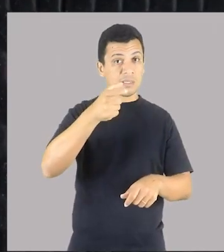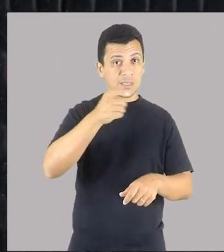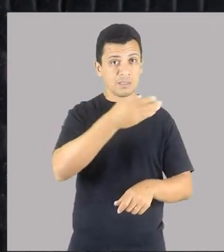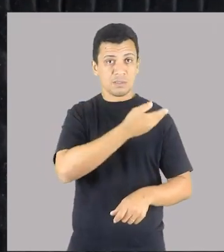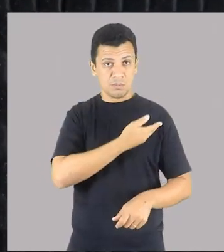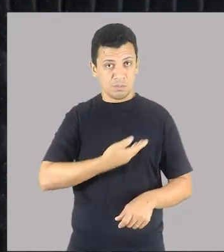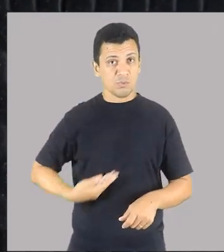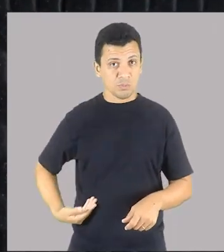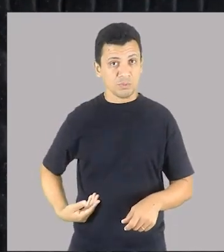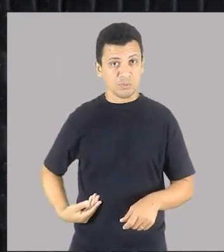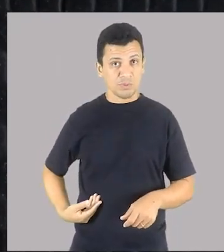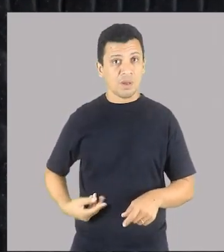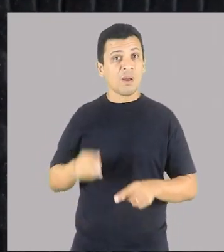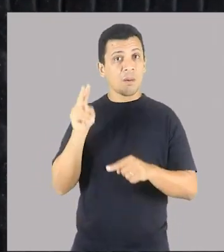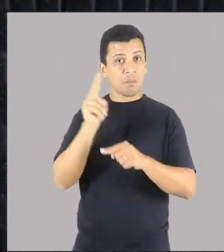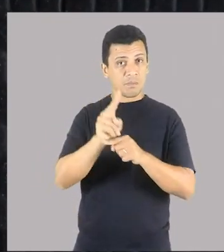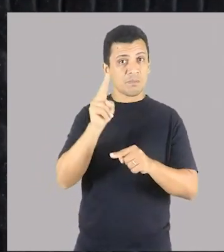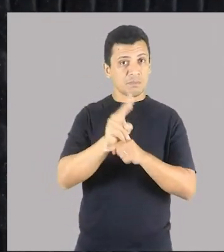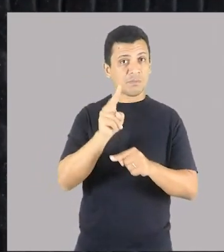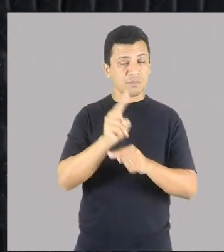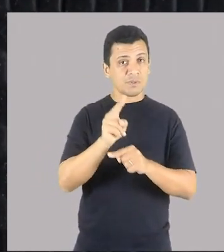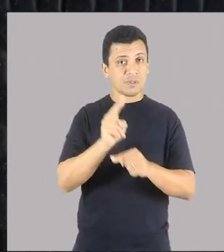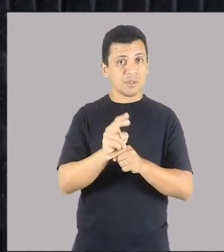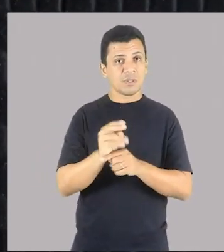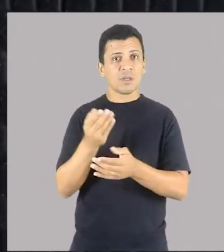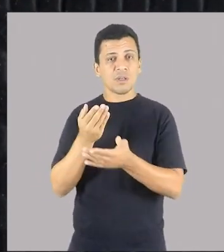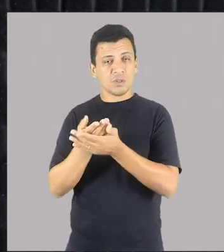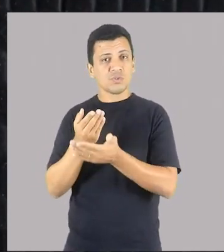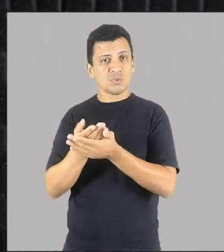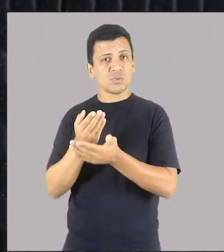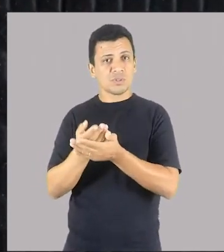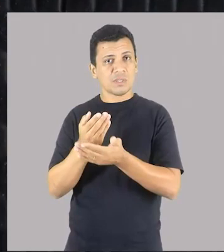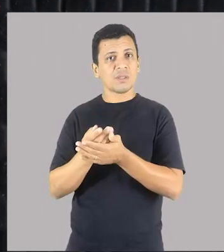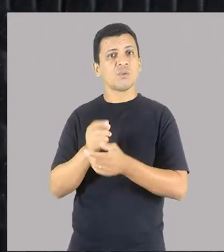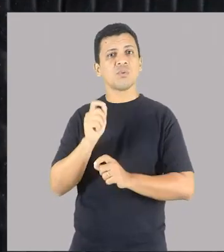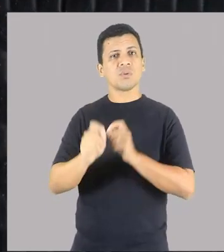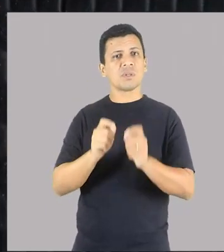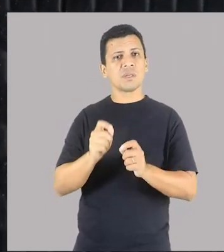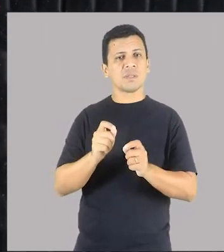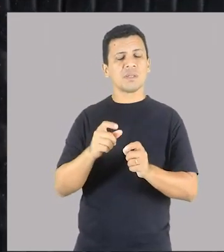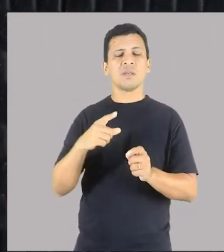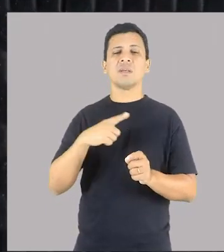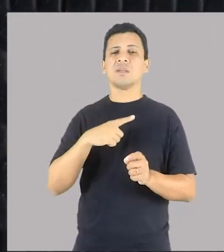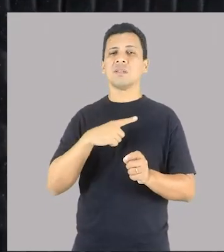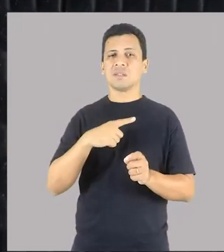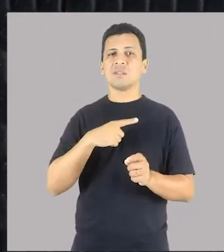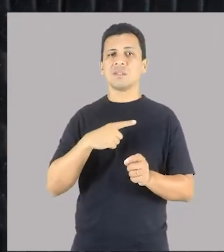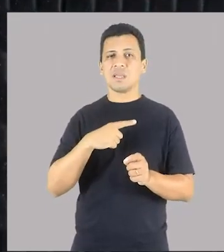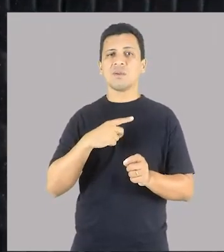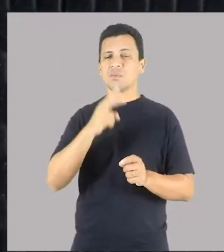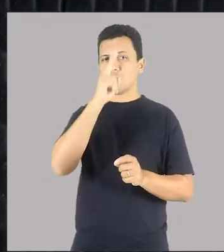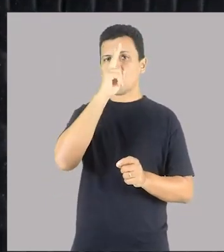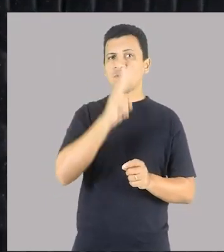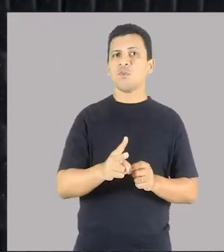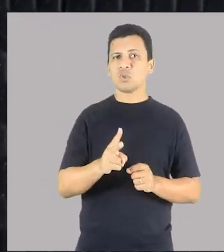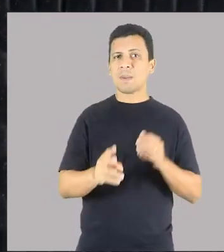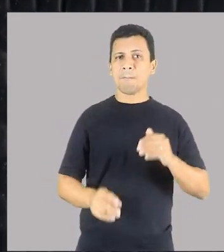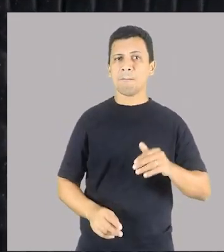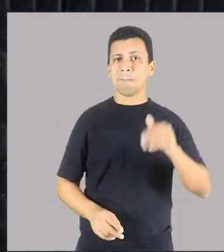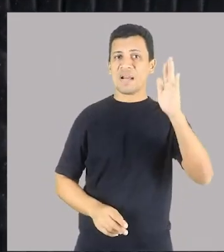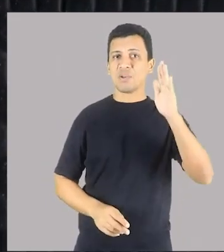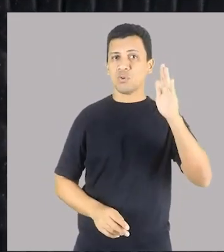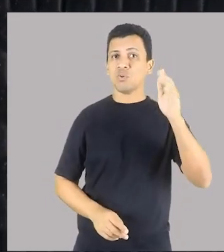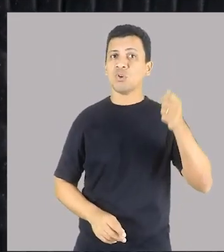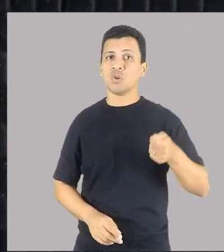que observaremos quando estivermos estudando regime jurídico administrativo, ele tem ali uma força maior, ou